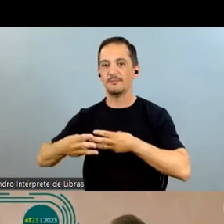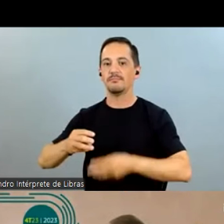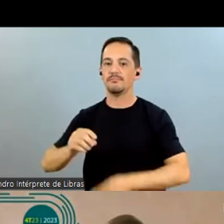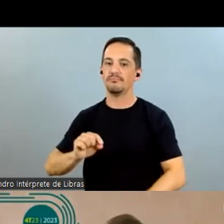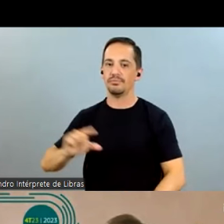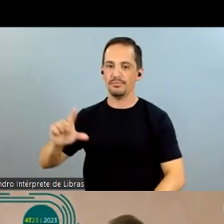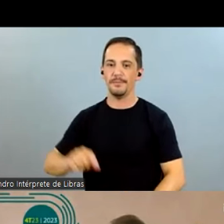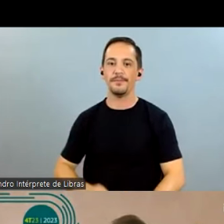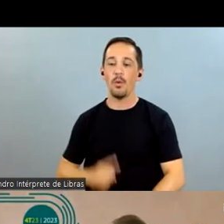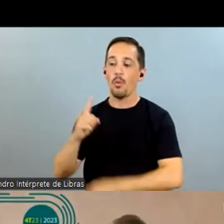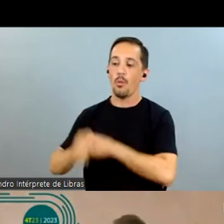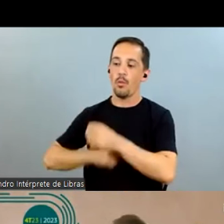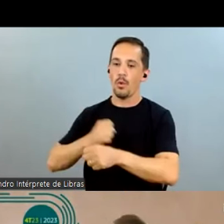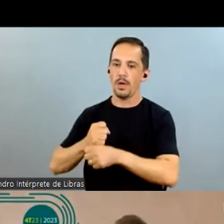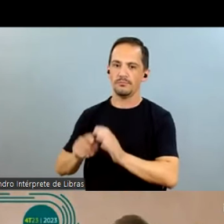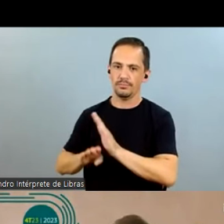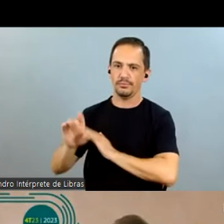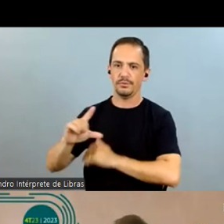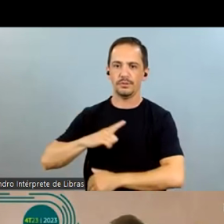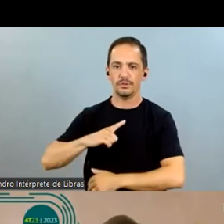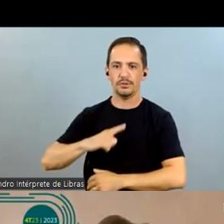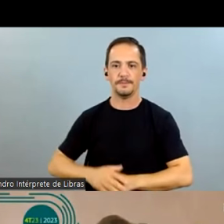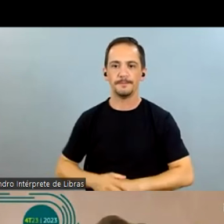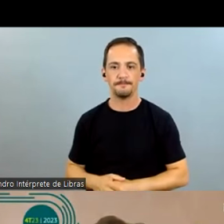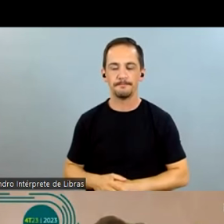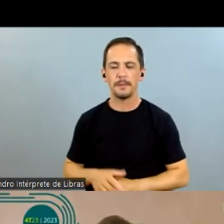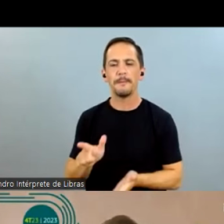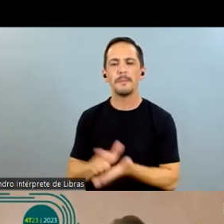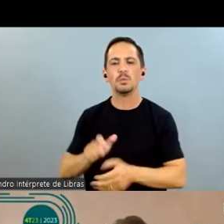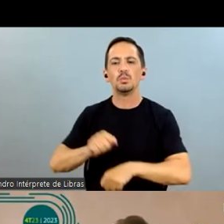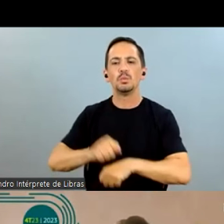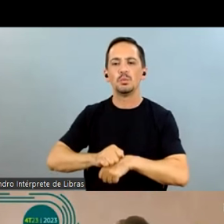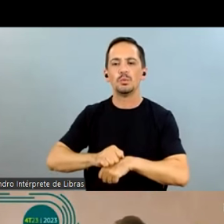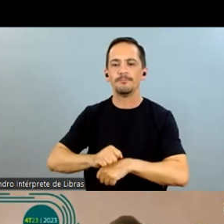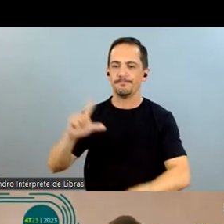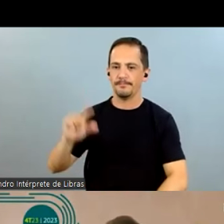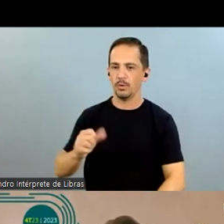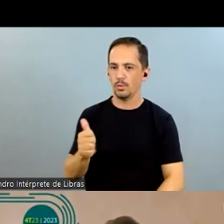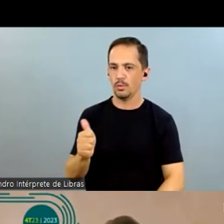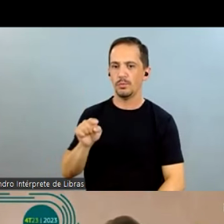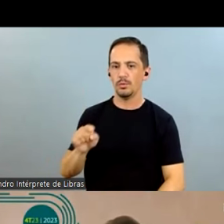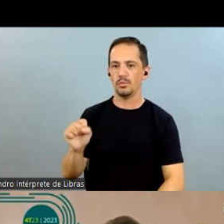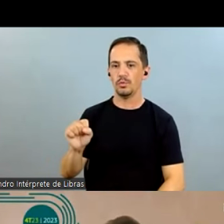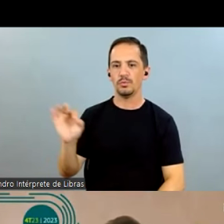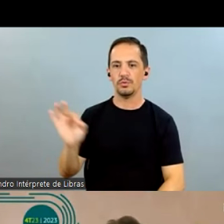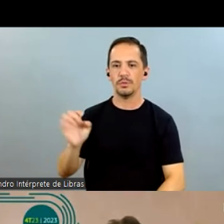embalagens rígidas que é papelão do lado nós tivemos uma queda de 11.8 por influenciada pela queda das aparas como a gente viu no